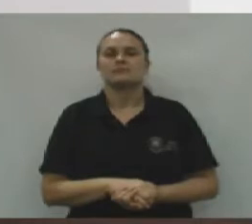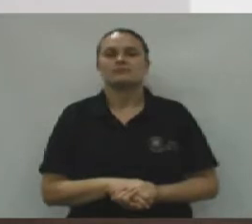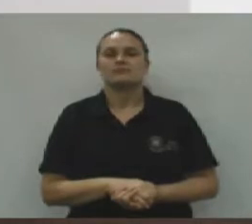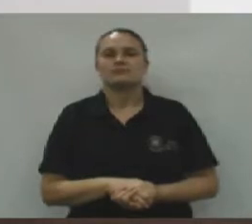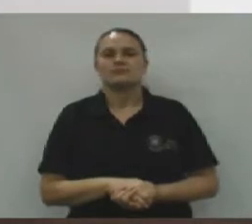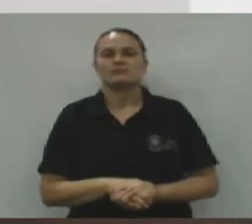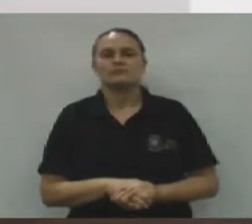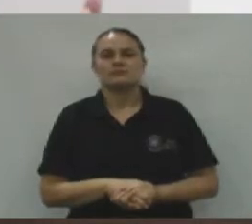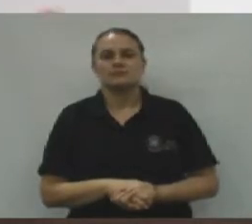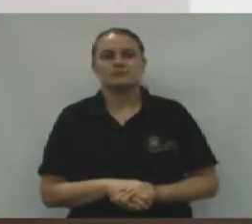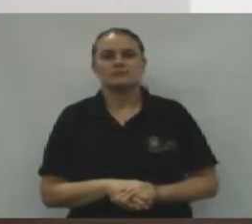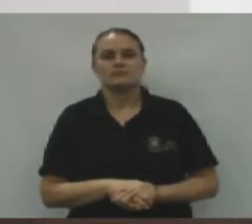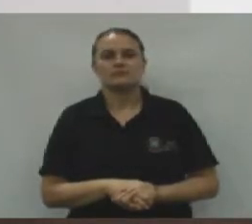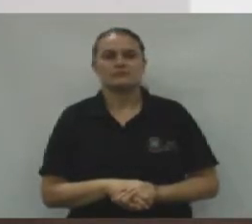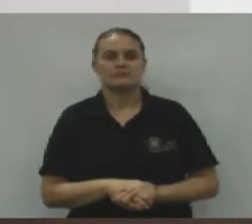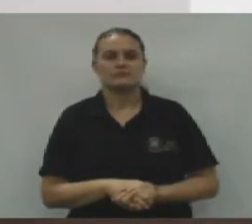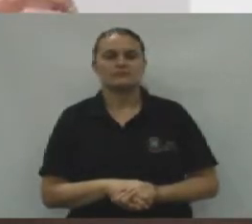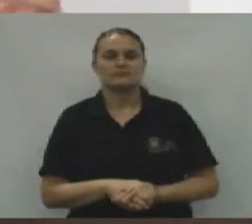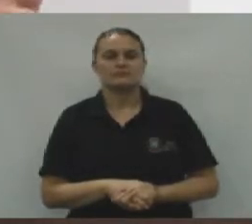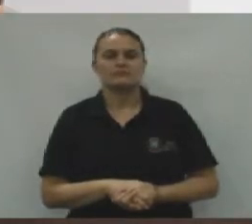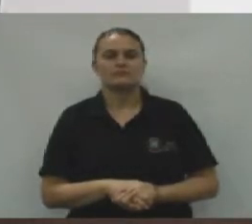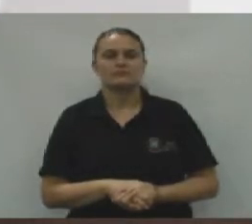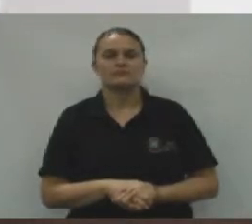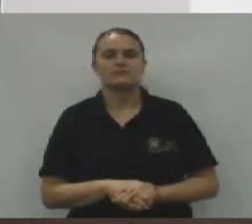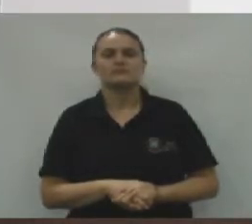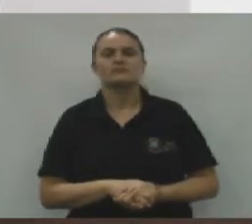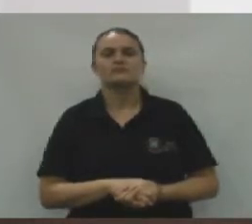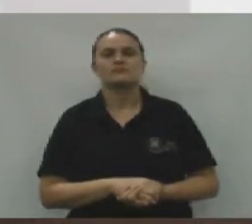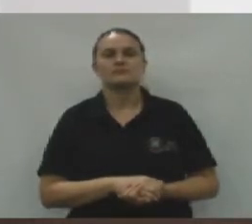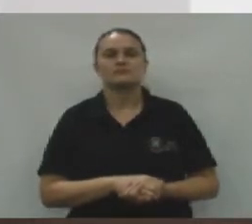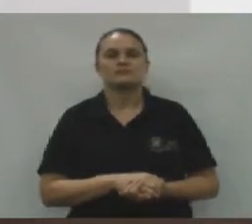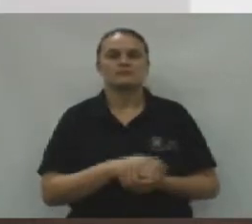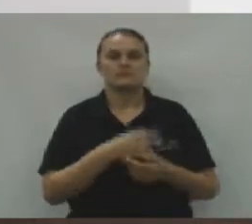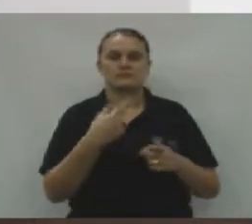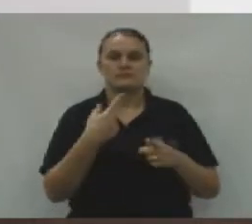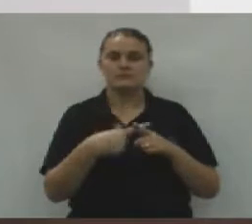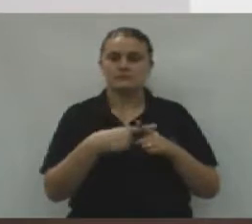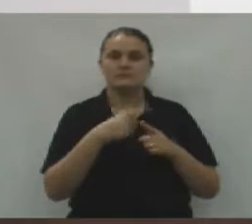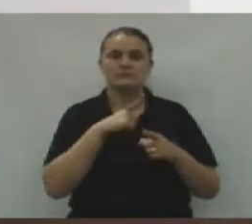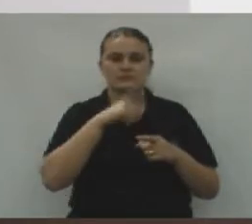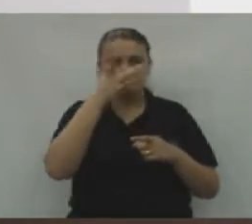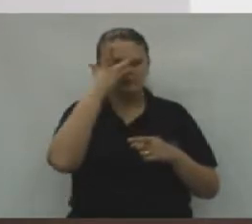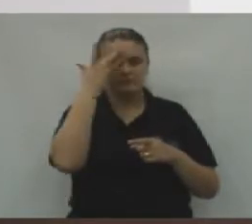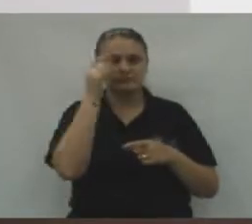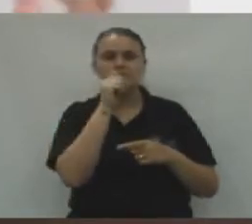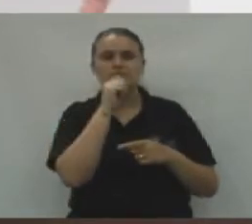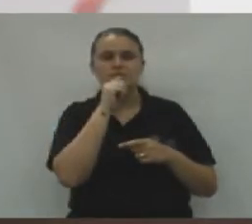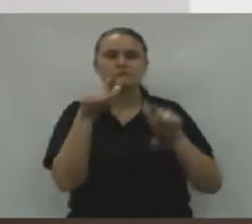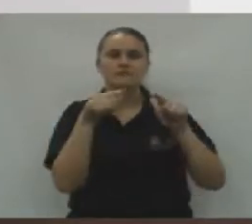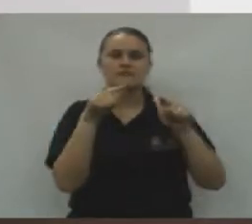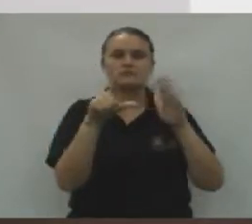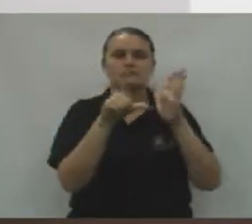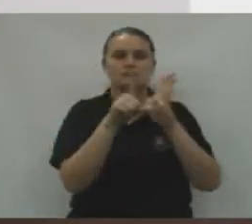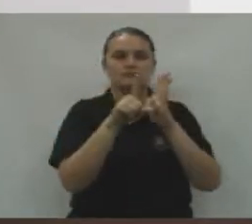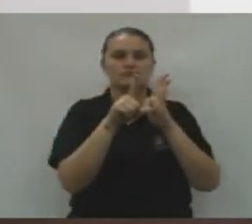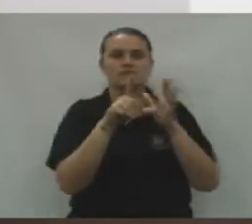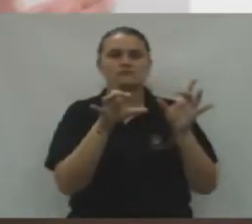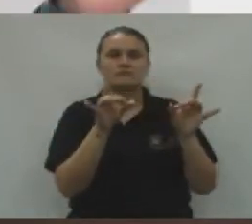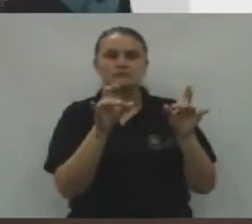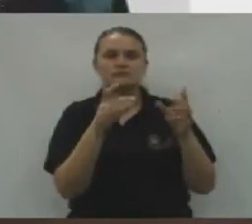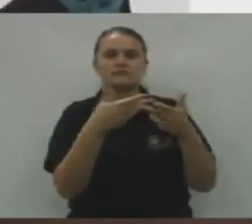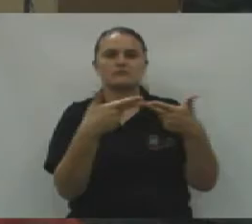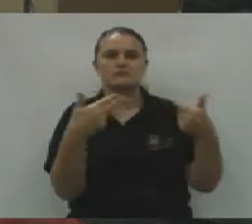Vier, né? Que são as casas agropecuárias. Quer dizer, ele saiu da casa do pai dele, mas continua ainda na área, né? Por ter esse